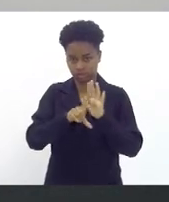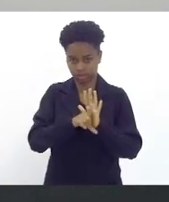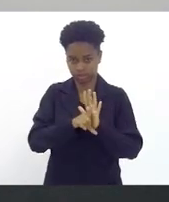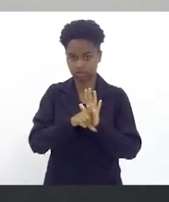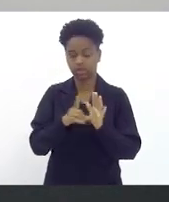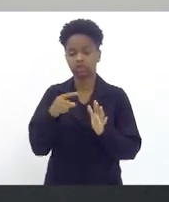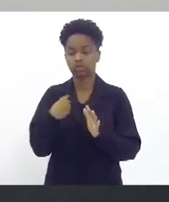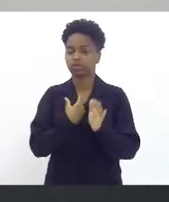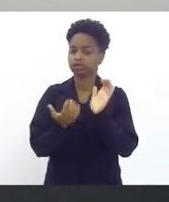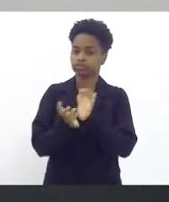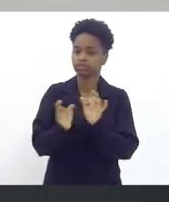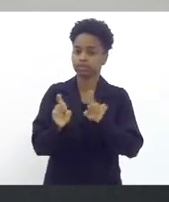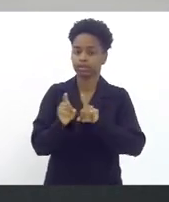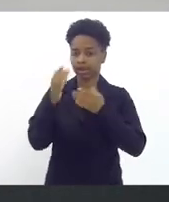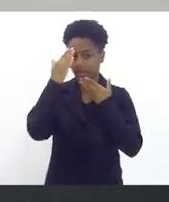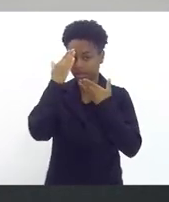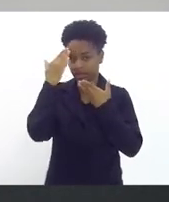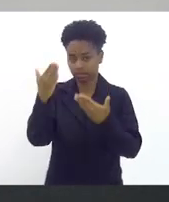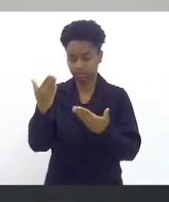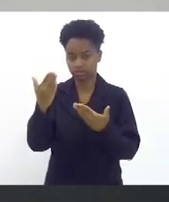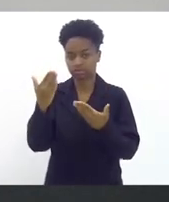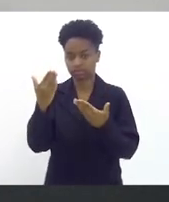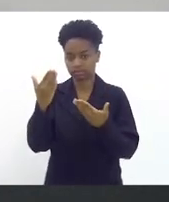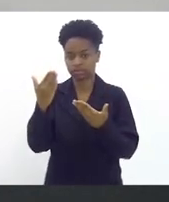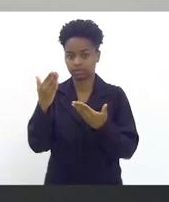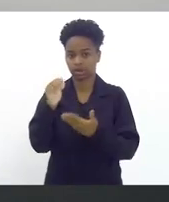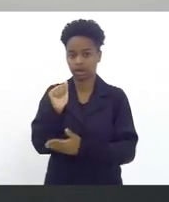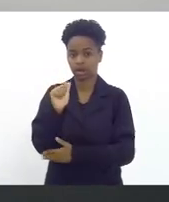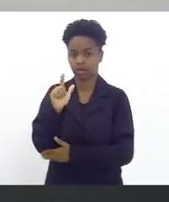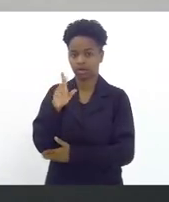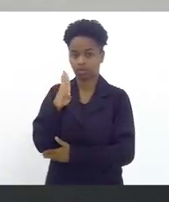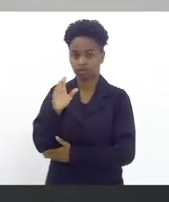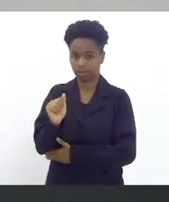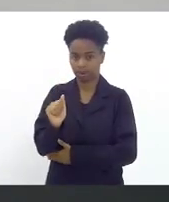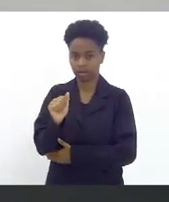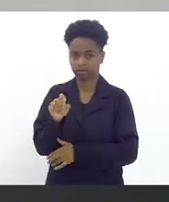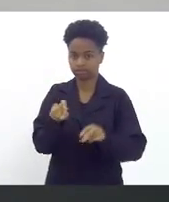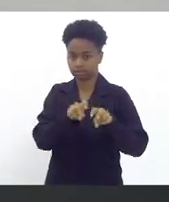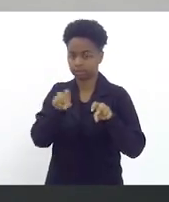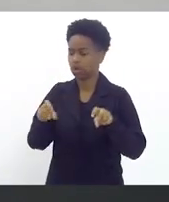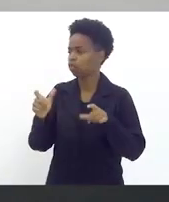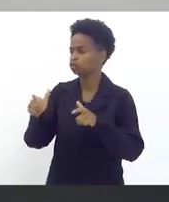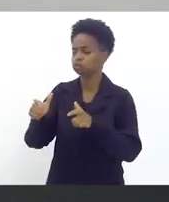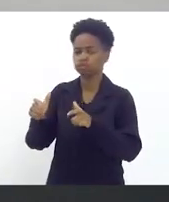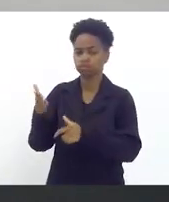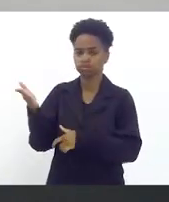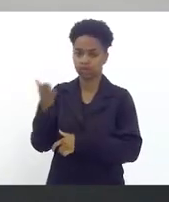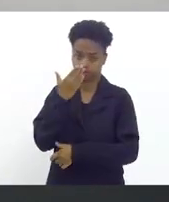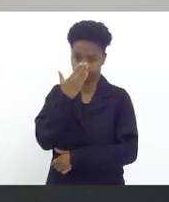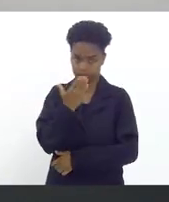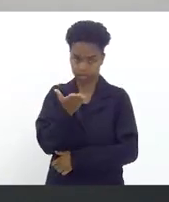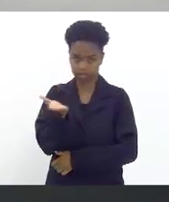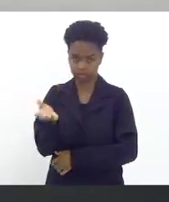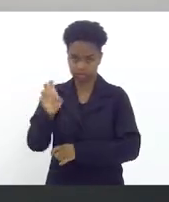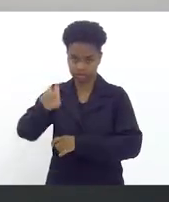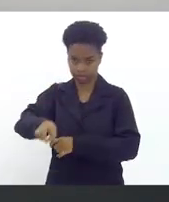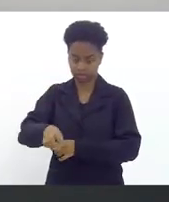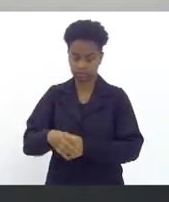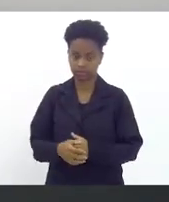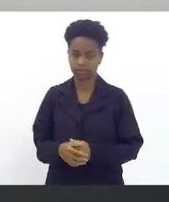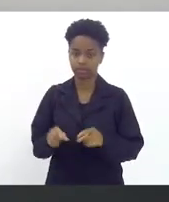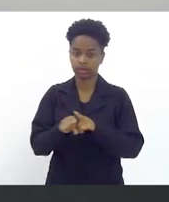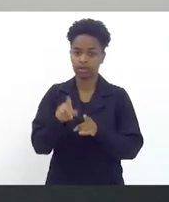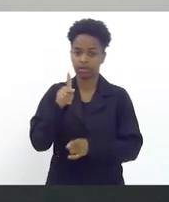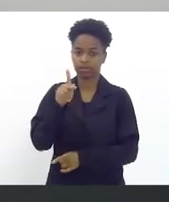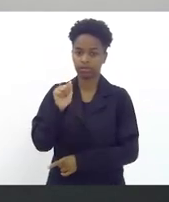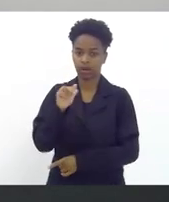a nossa equipe queria agradecer a Alba que tá aqui do nosso lado Cadê a Alba tá aqui na frente Alba Simon o